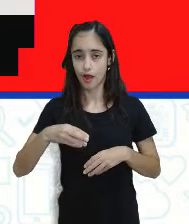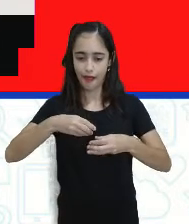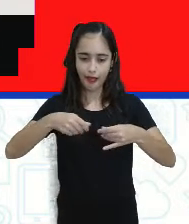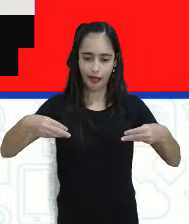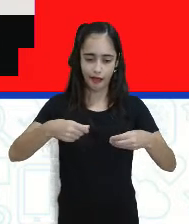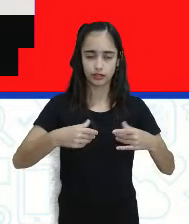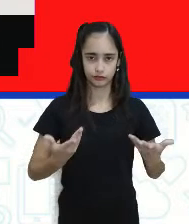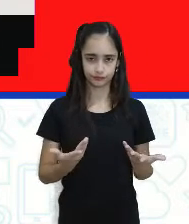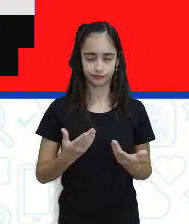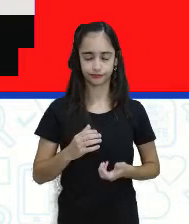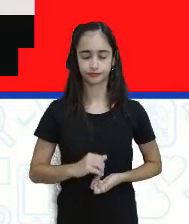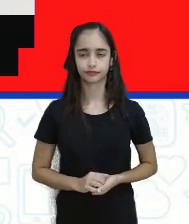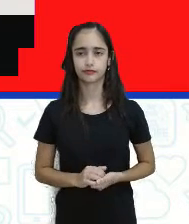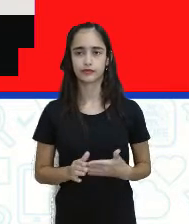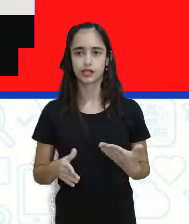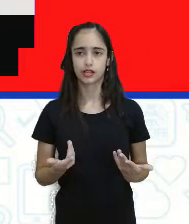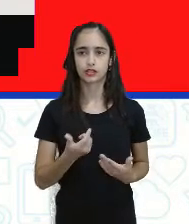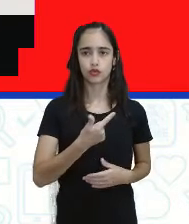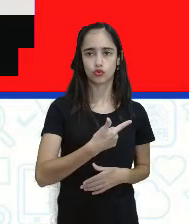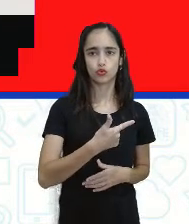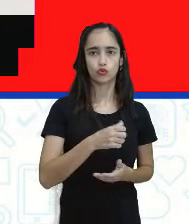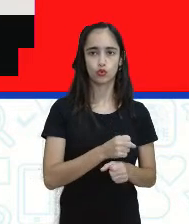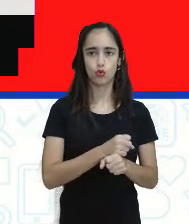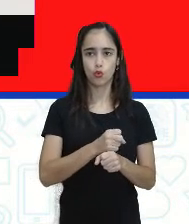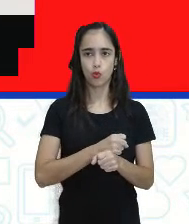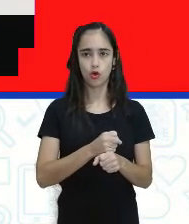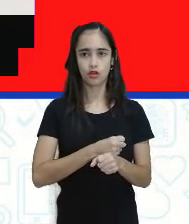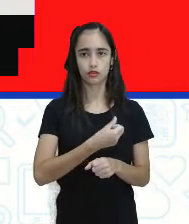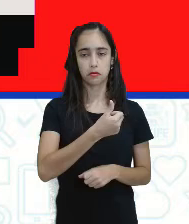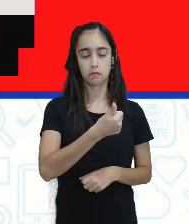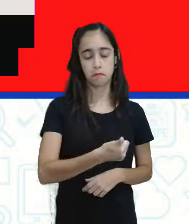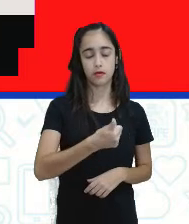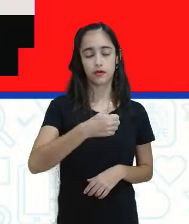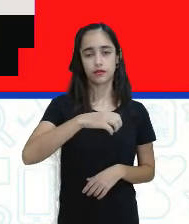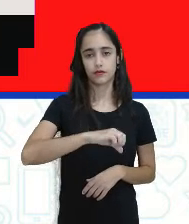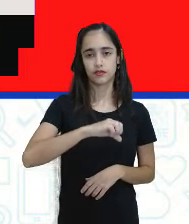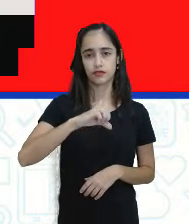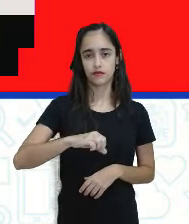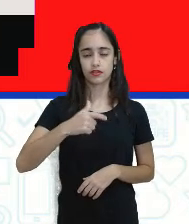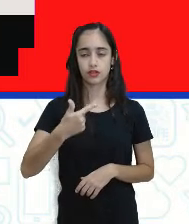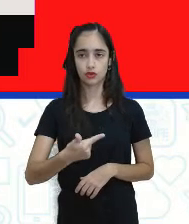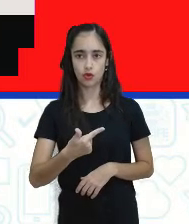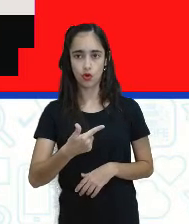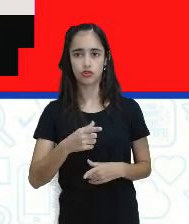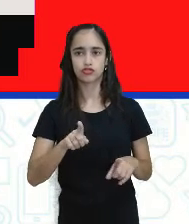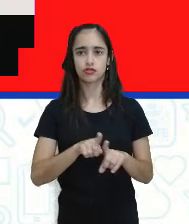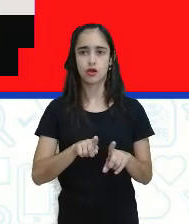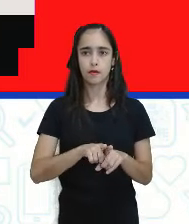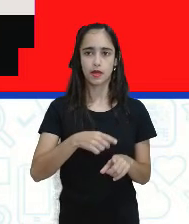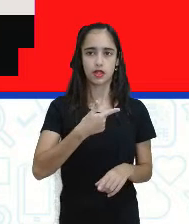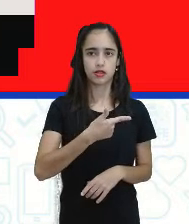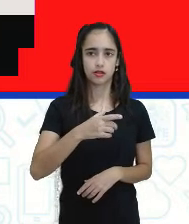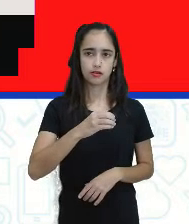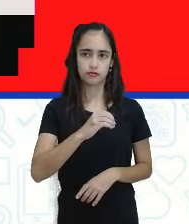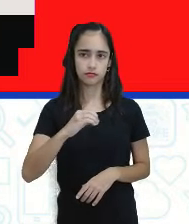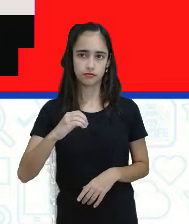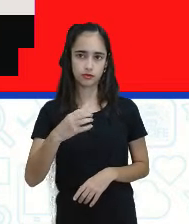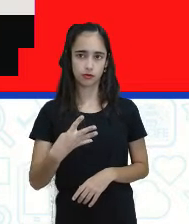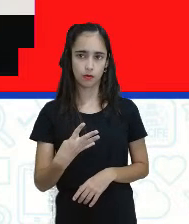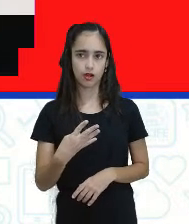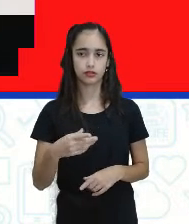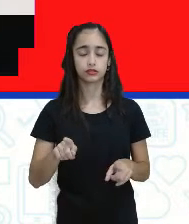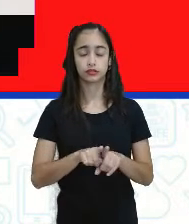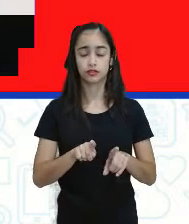e 2016, né, a seleção masculina aí foi campeã nos Jogos de Barcelona,